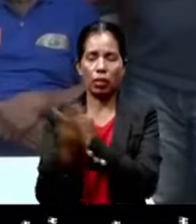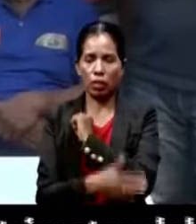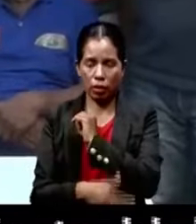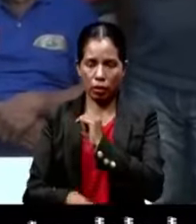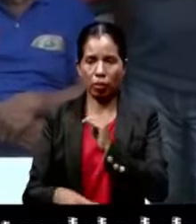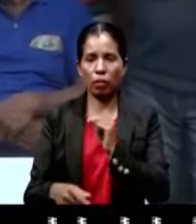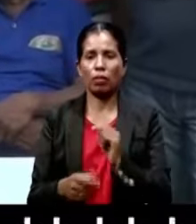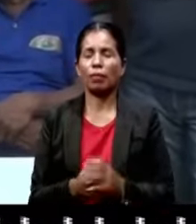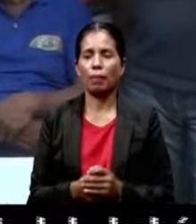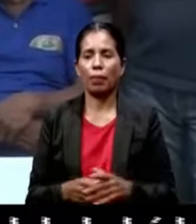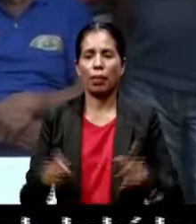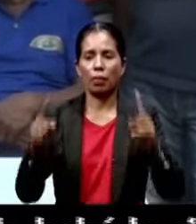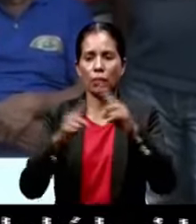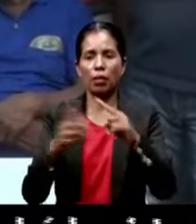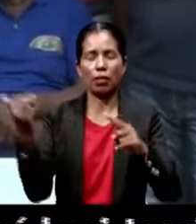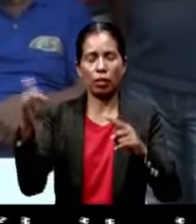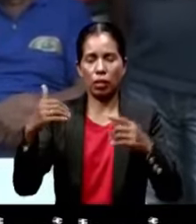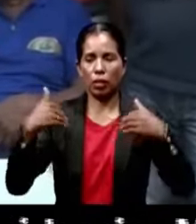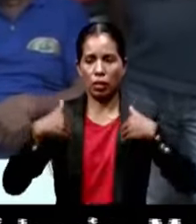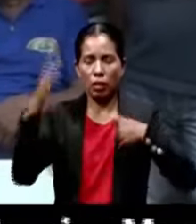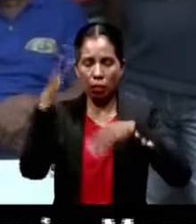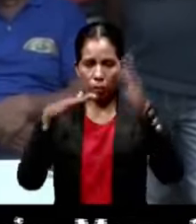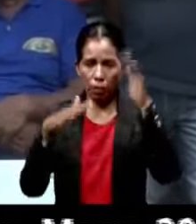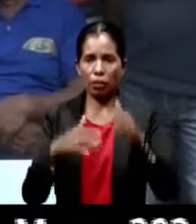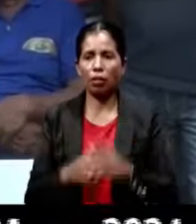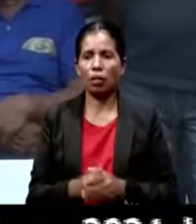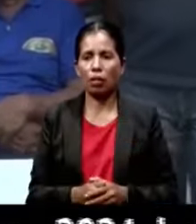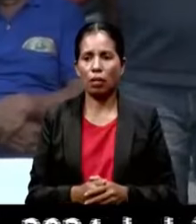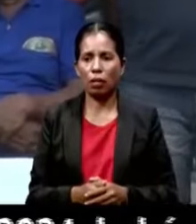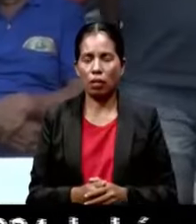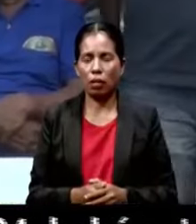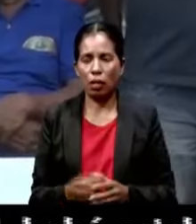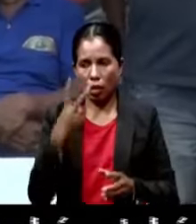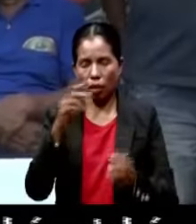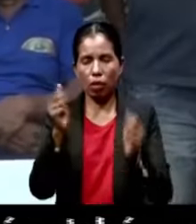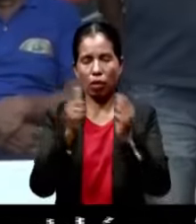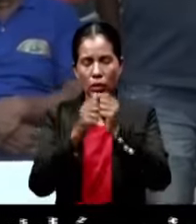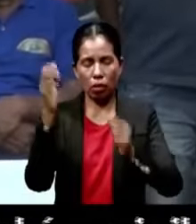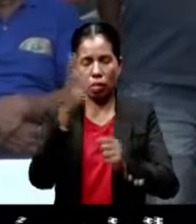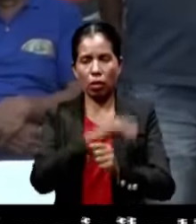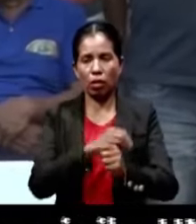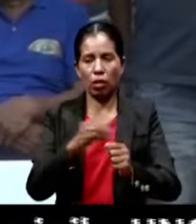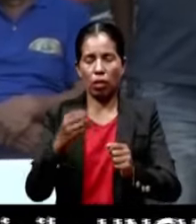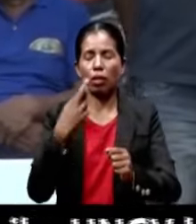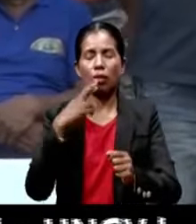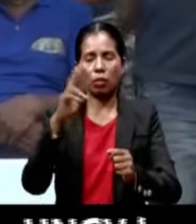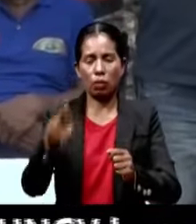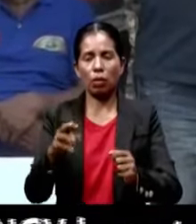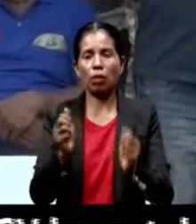ba como seria problema em vez de resolver o dia lá tem que